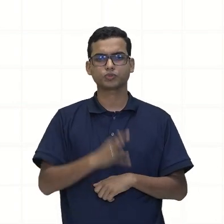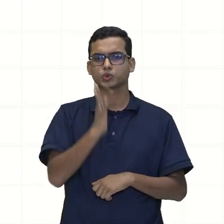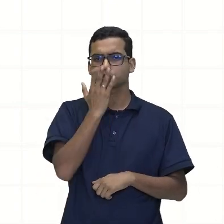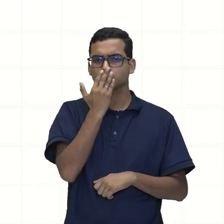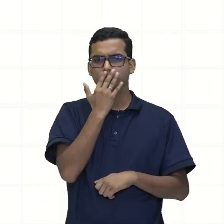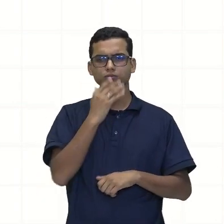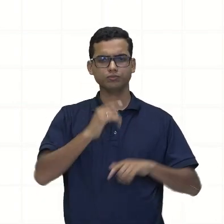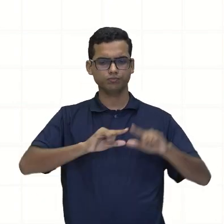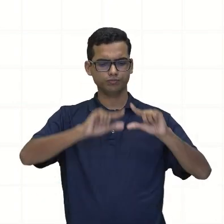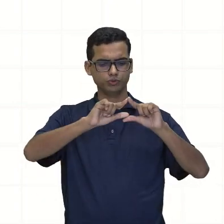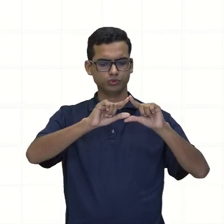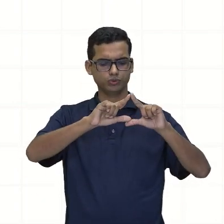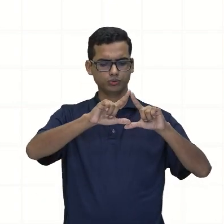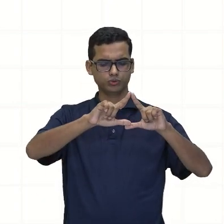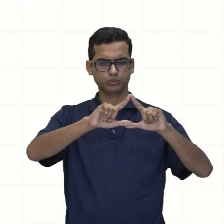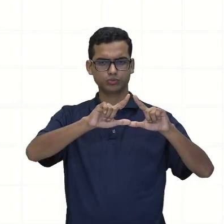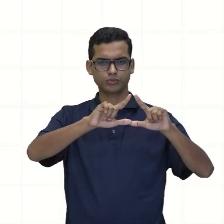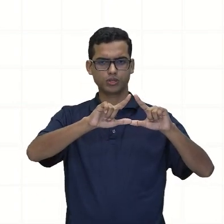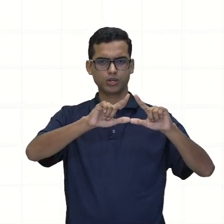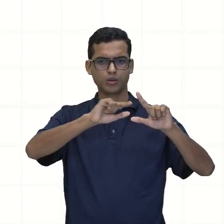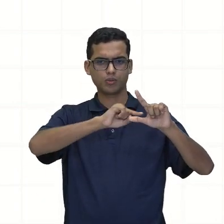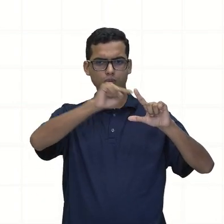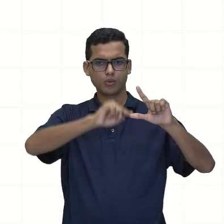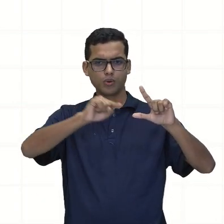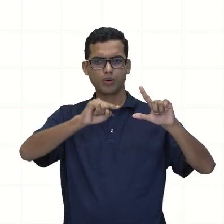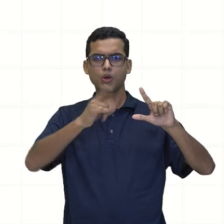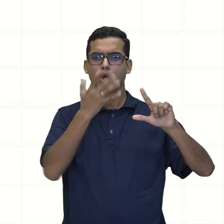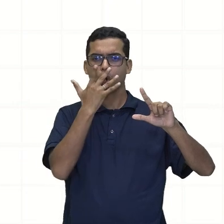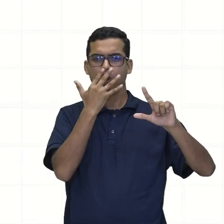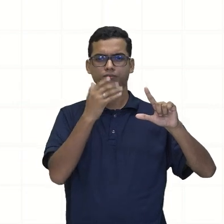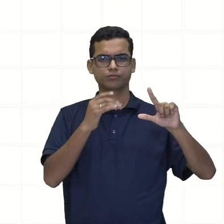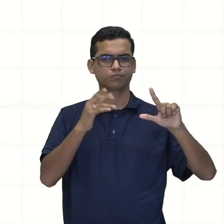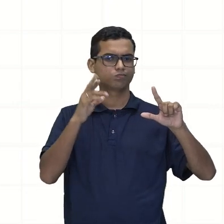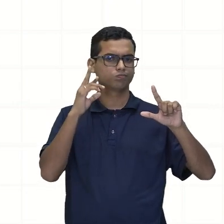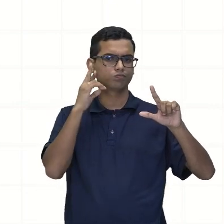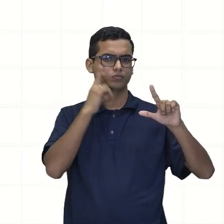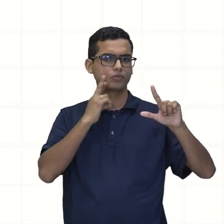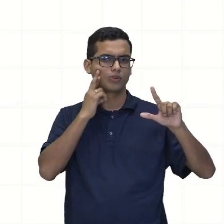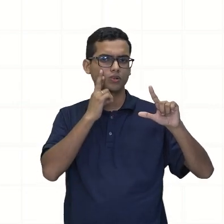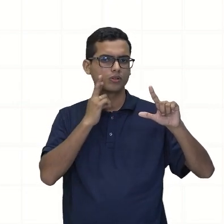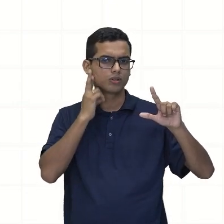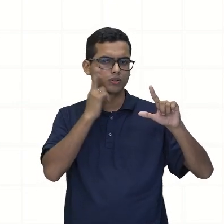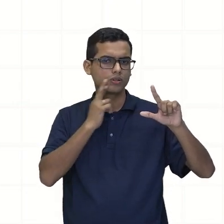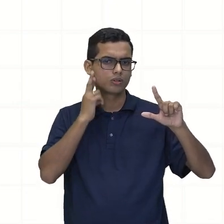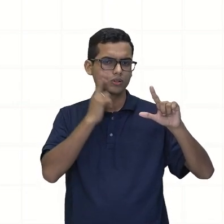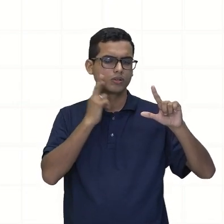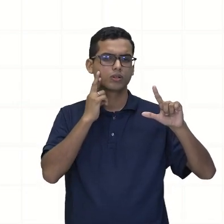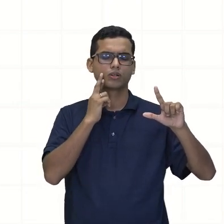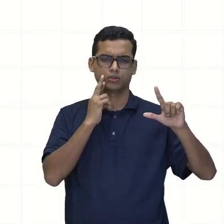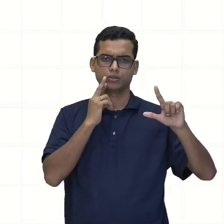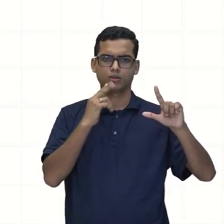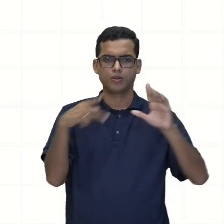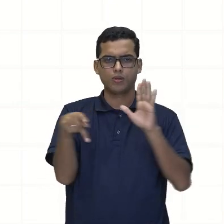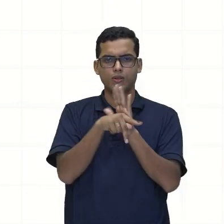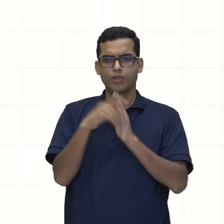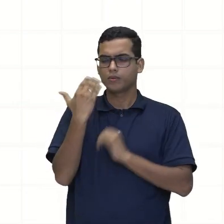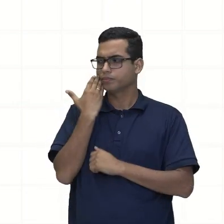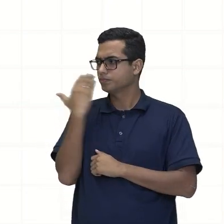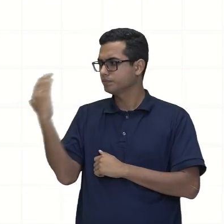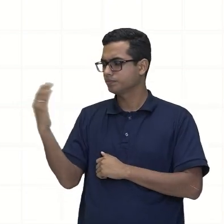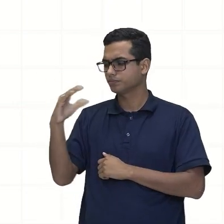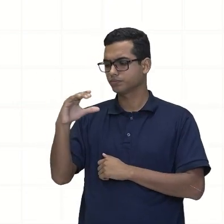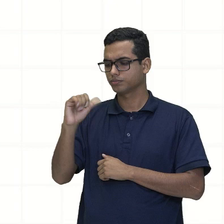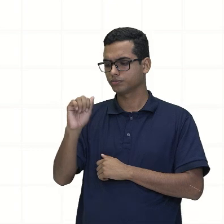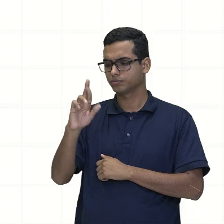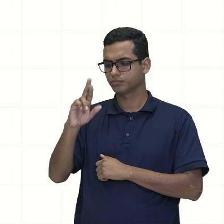né? E aí a gente vai ver que ela está o extrativismo da carnaúba, ele se intensifica aqui